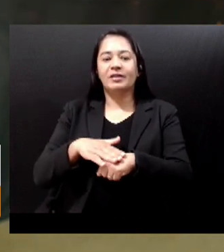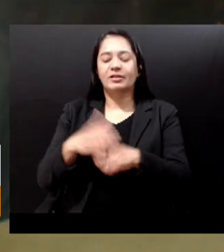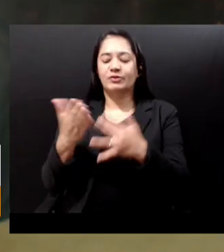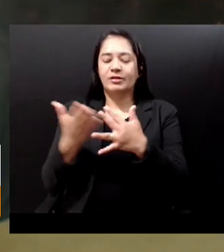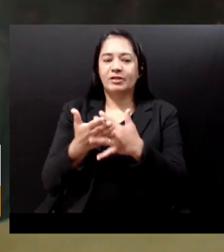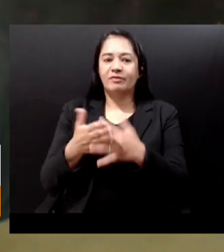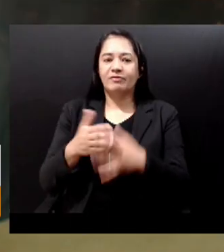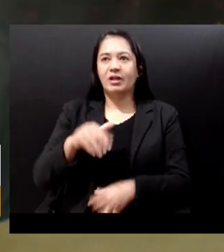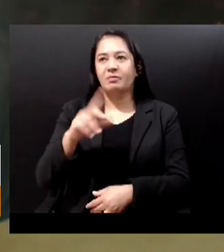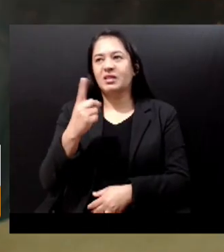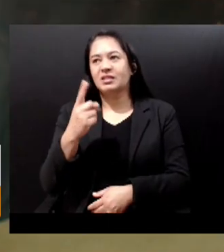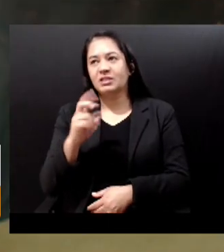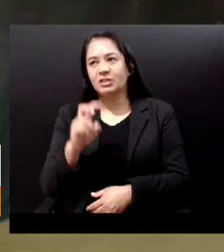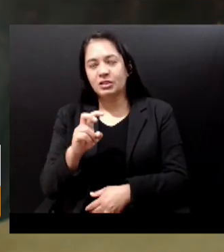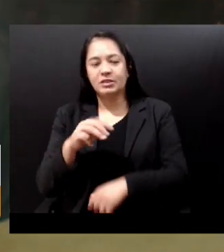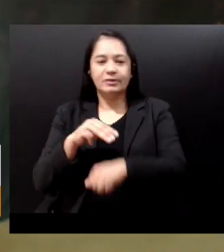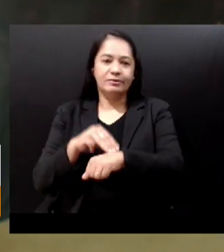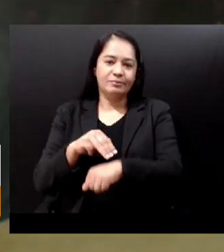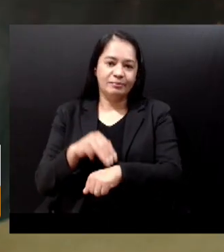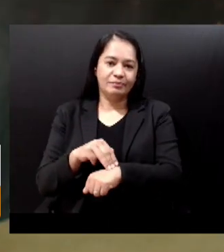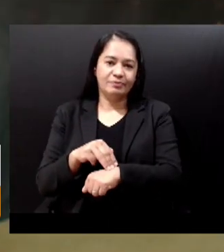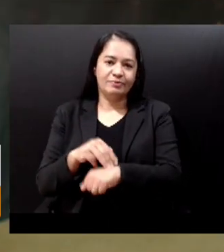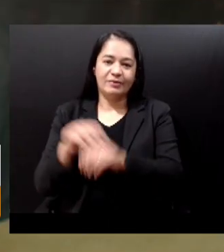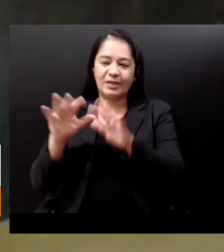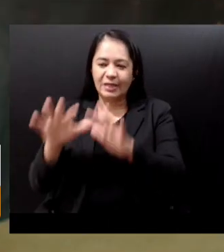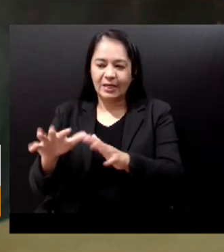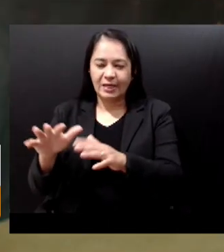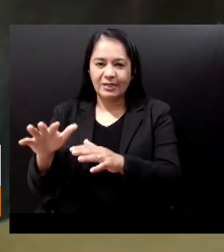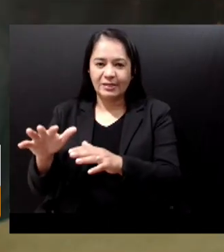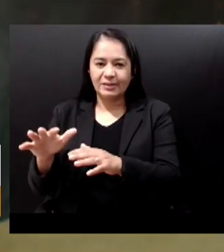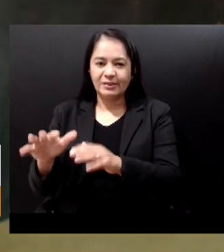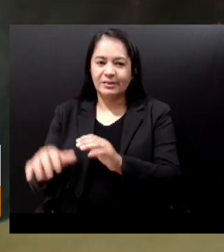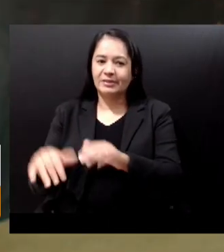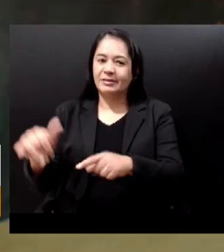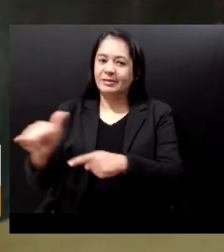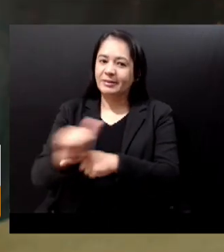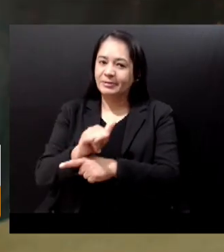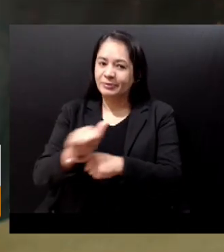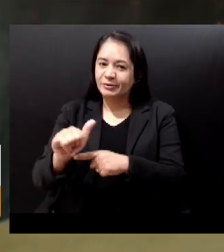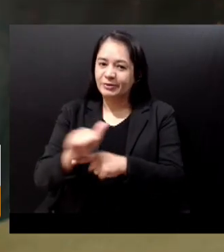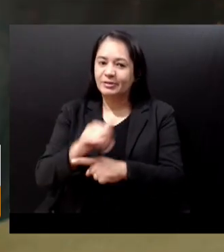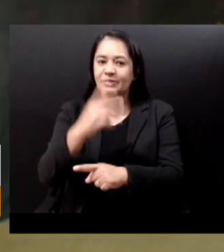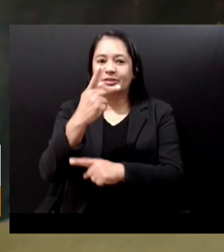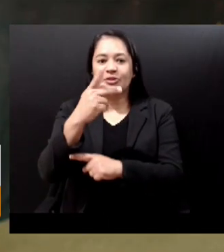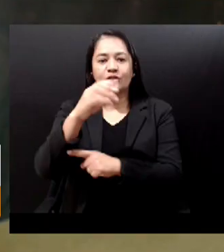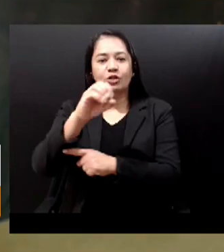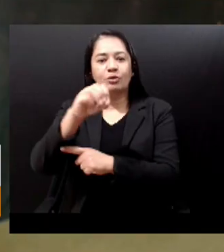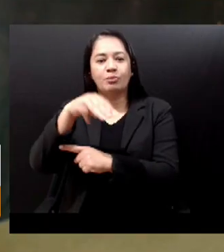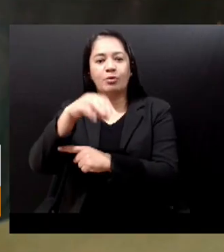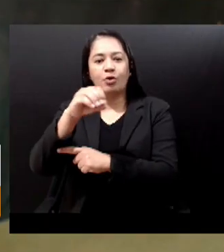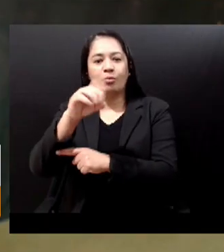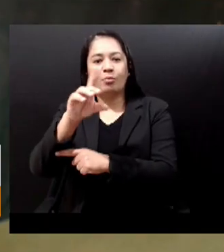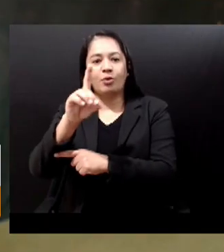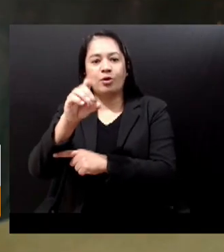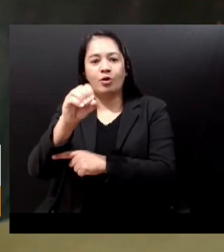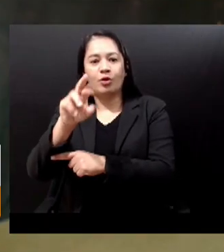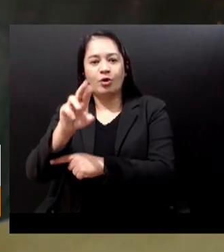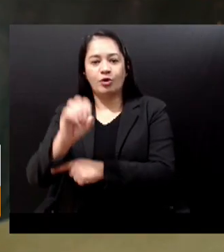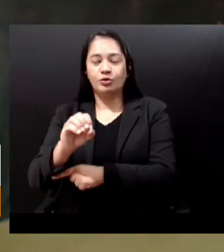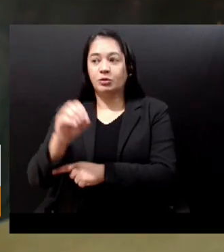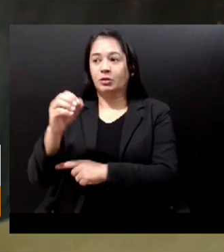30 minutos. Essa técnica de Pomodoro, dizem, né, os estudiosos,